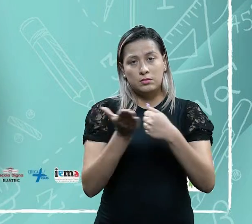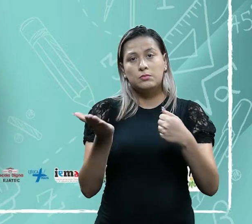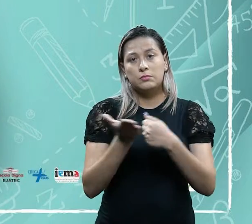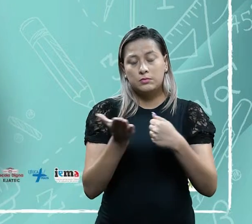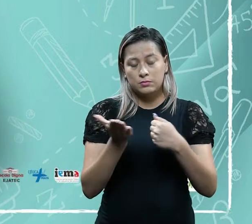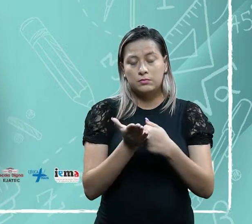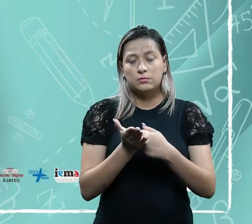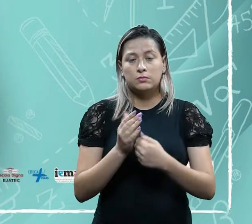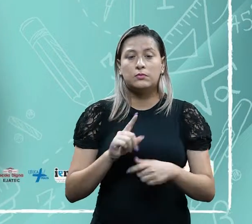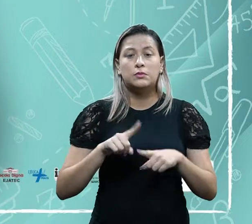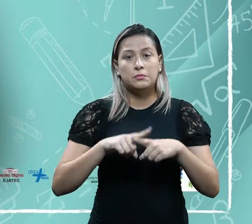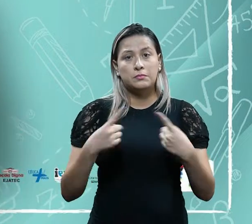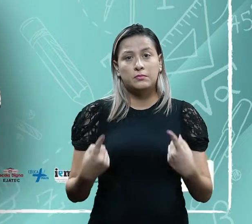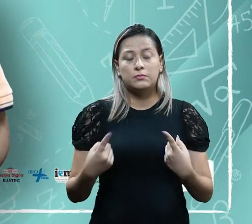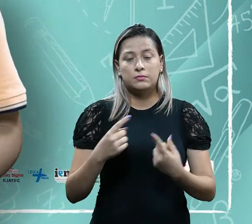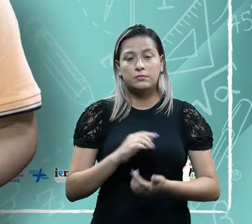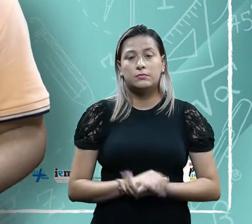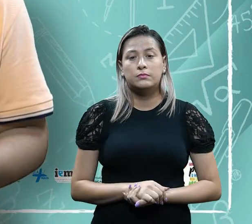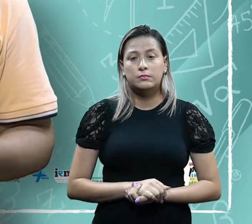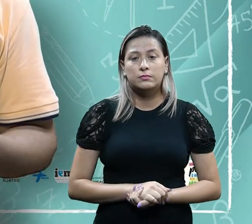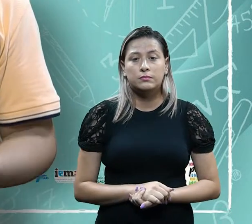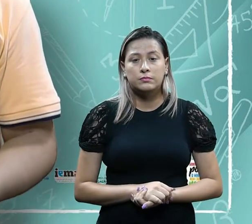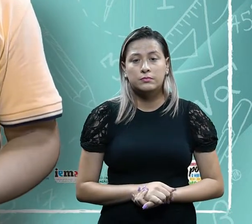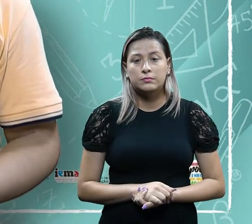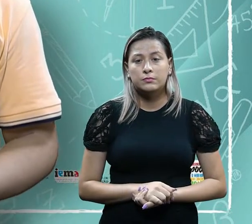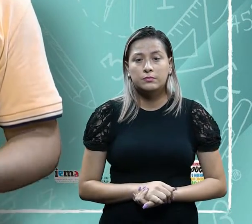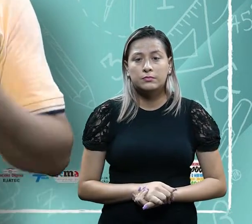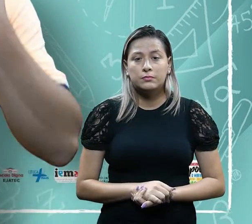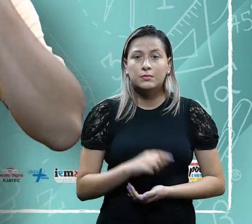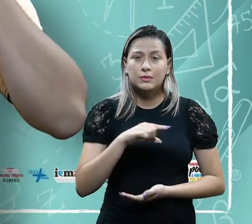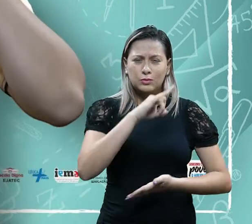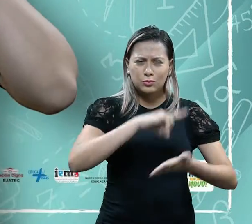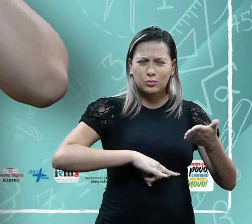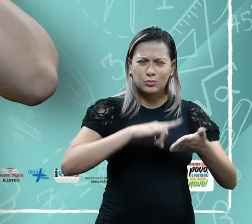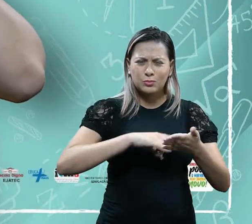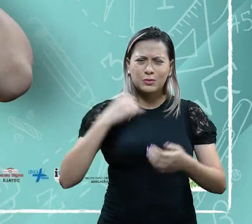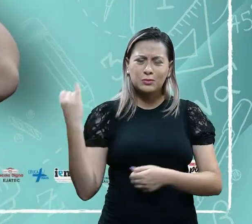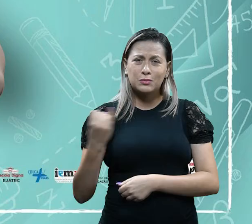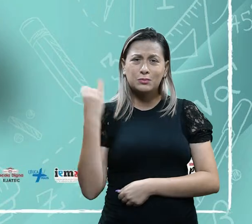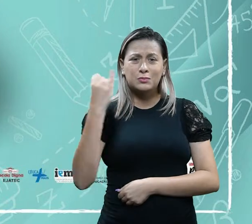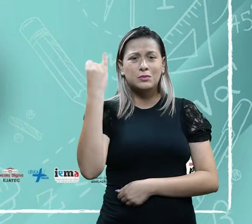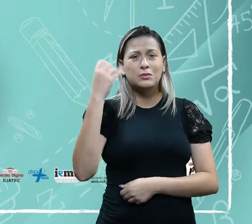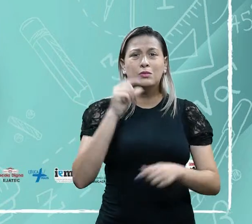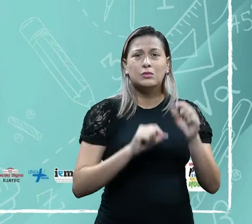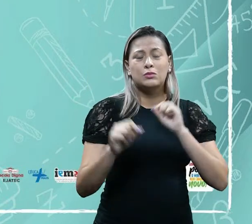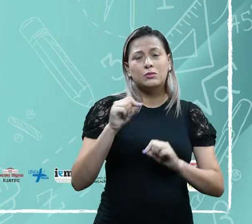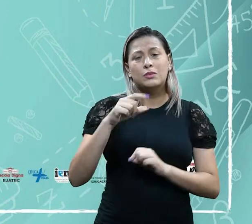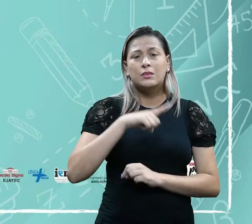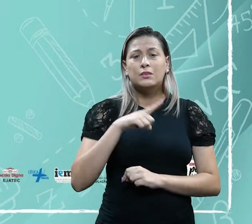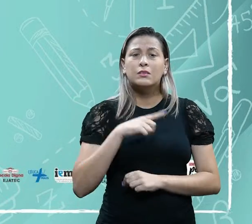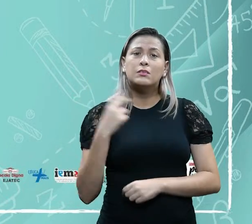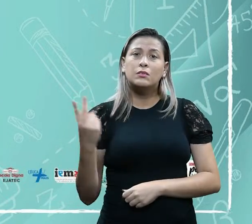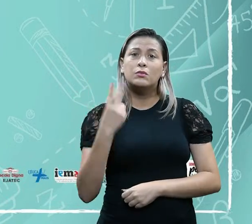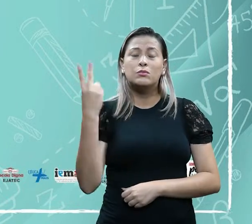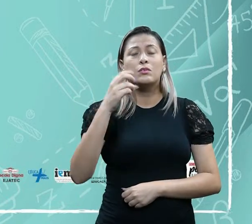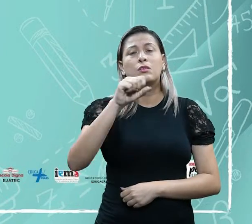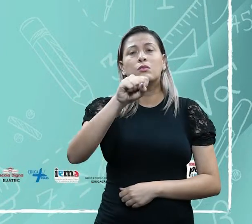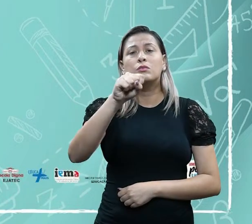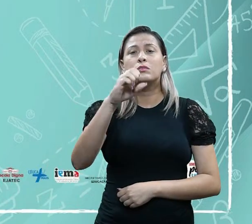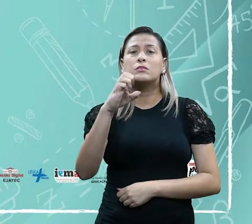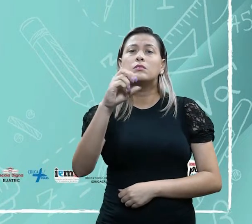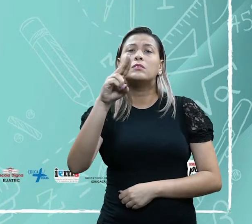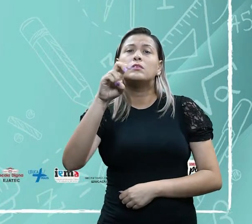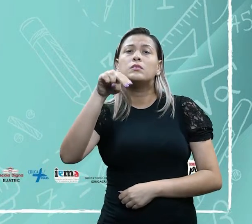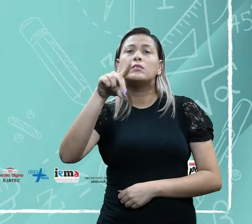intermediária, mas esse documento ele é tão importante que ele adquiriu um valor secundário, ele adquiriu